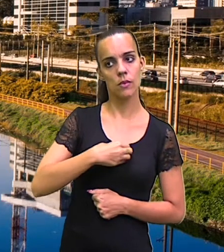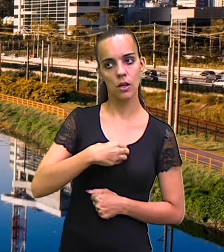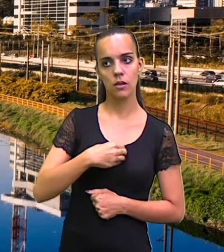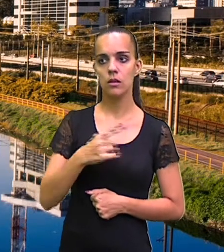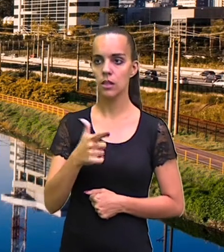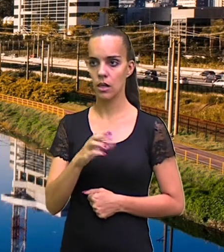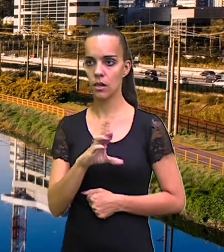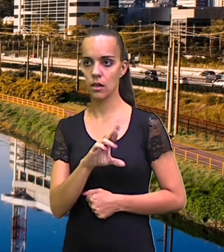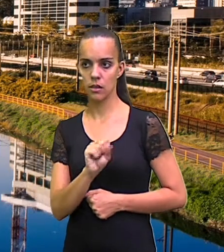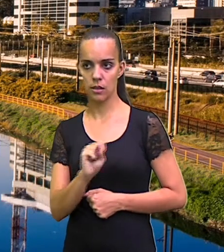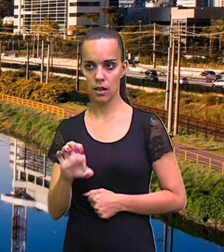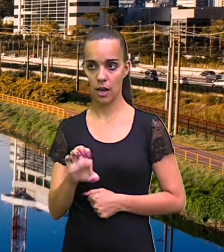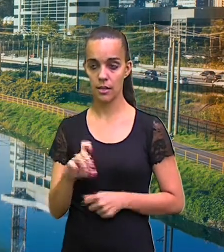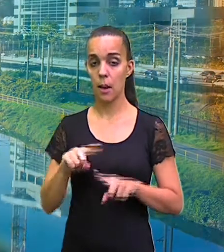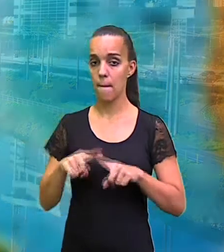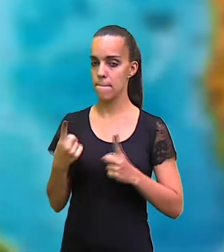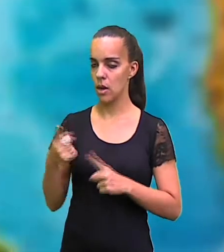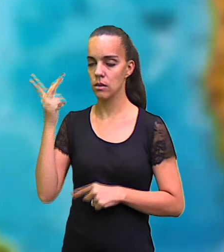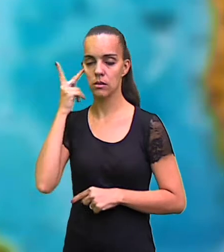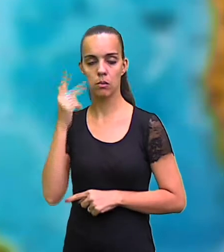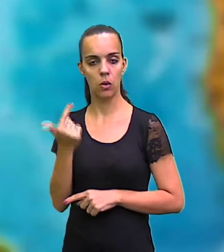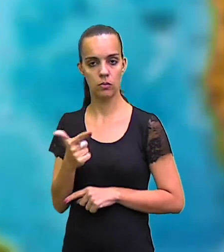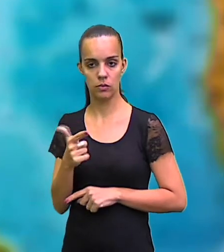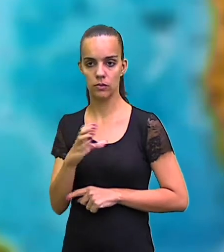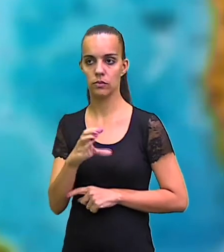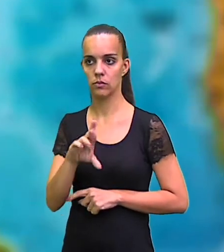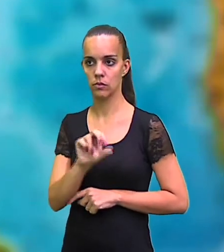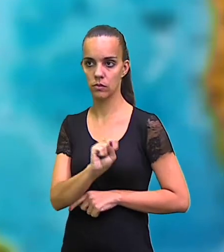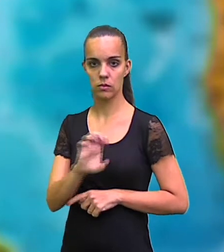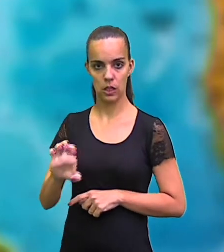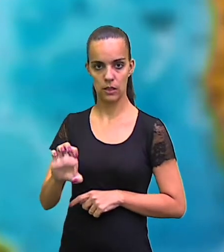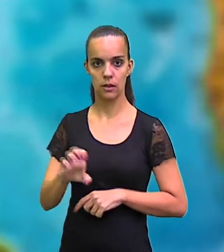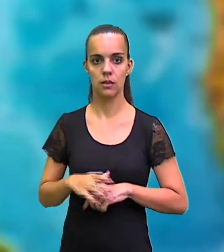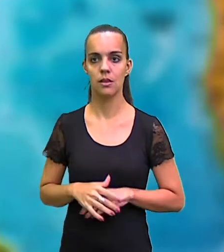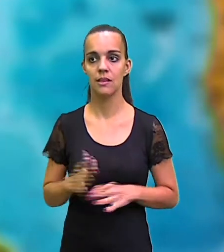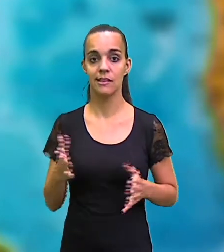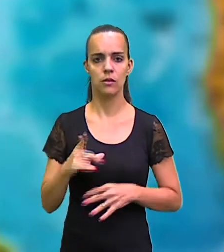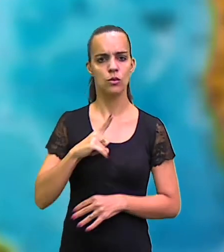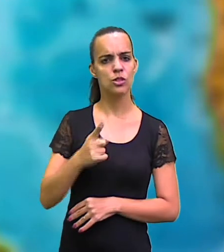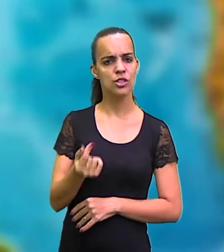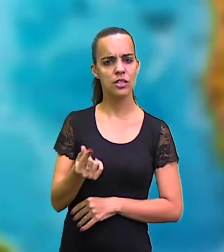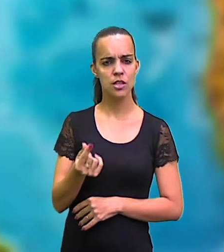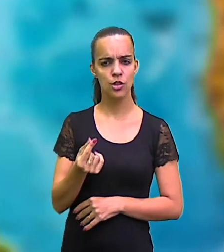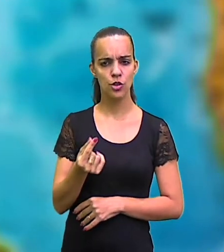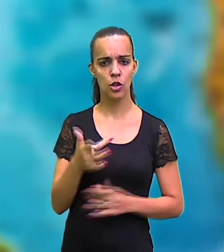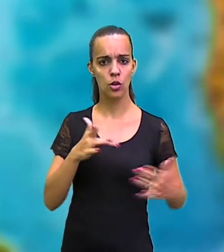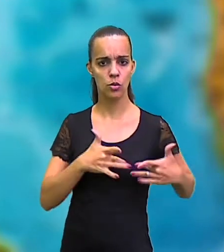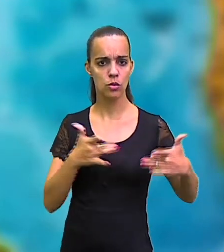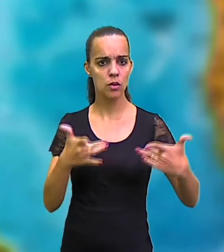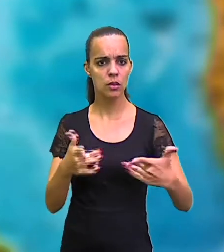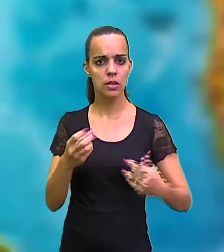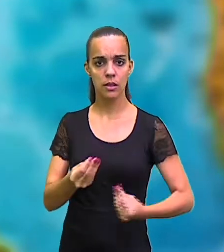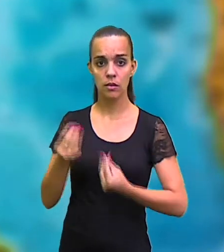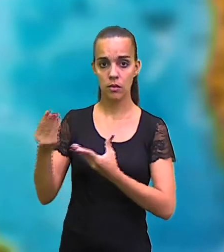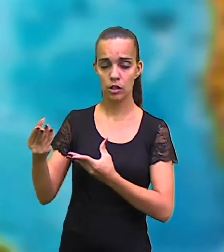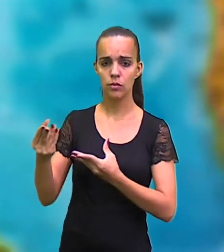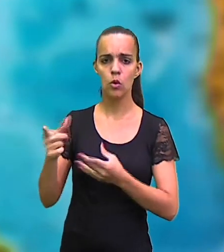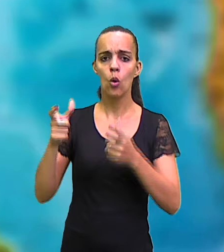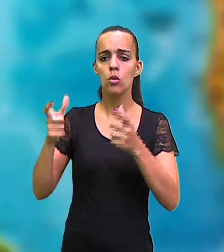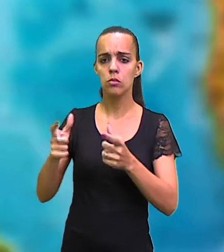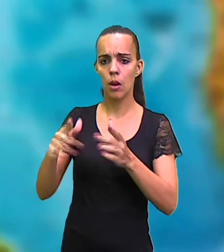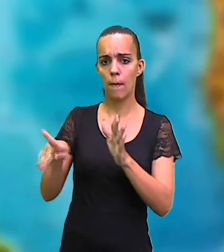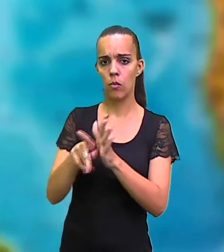tem crase, mas fui a São Paulo, não tem crase. O dinheiro das doações será revertido a